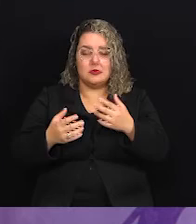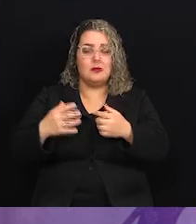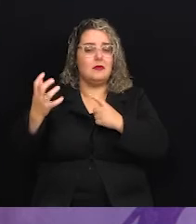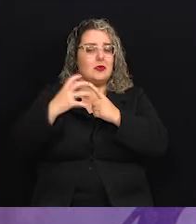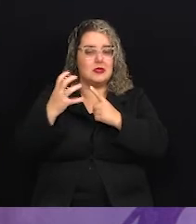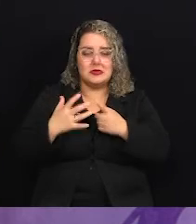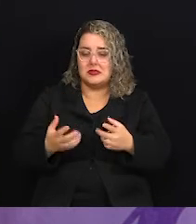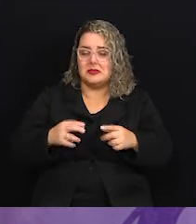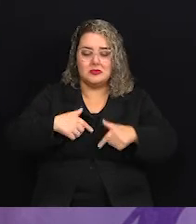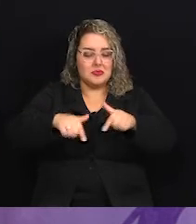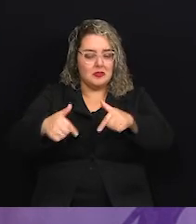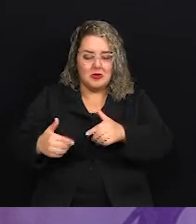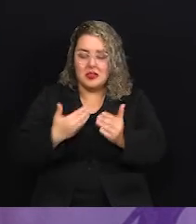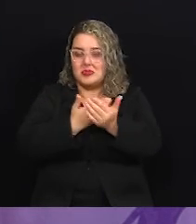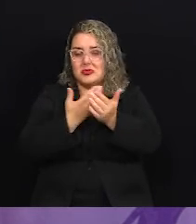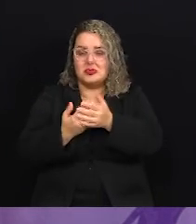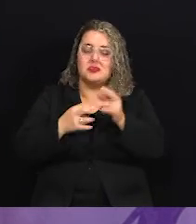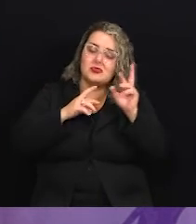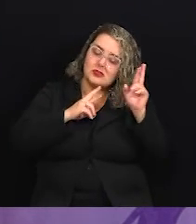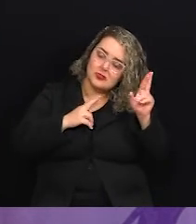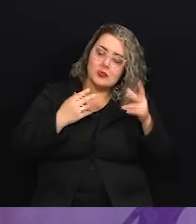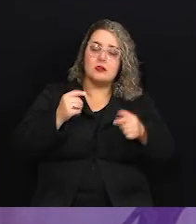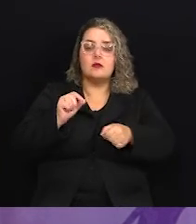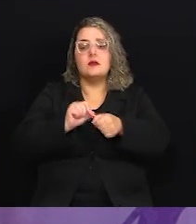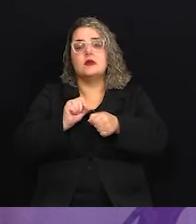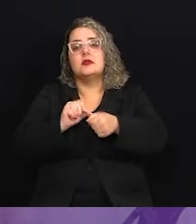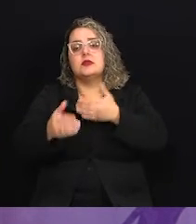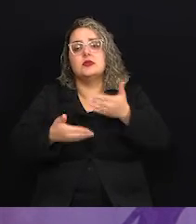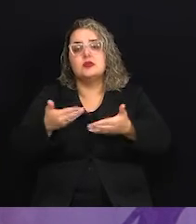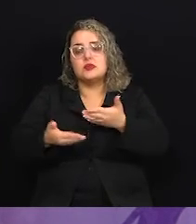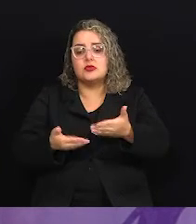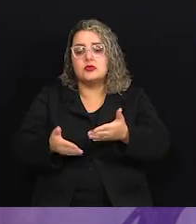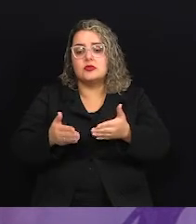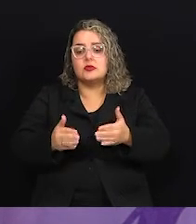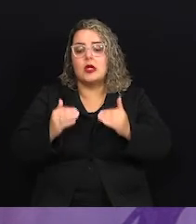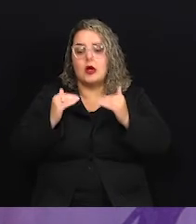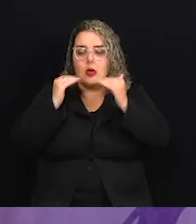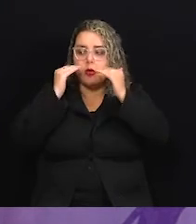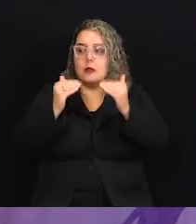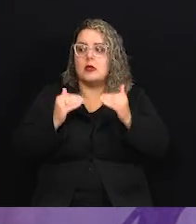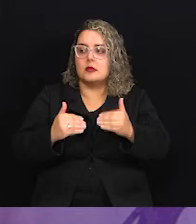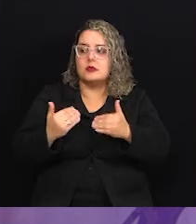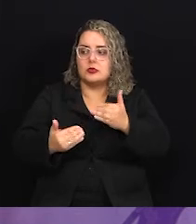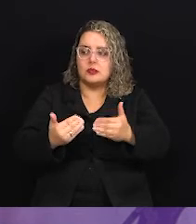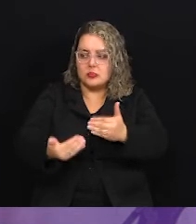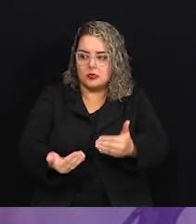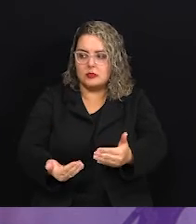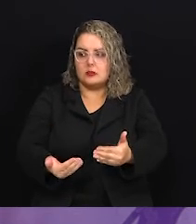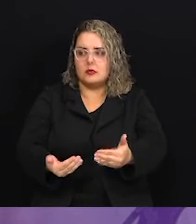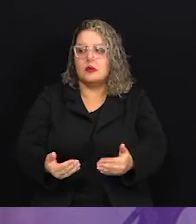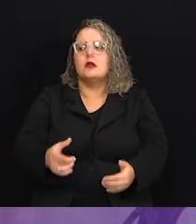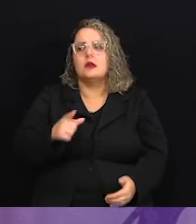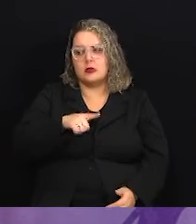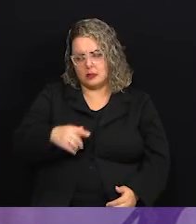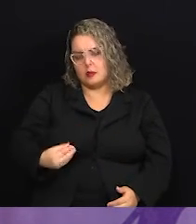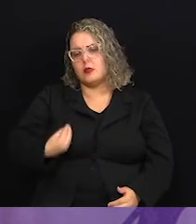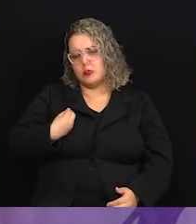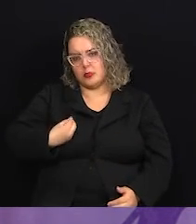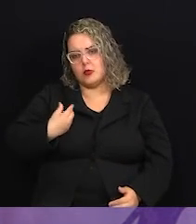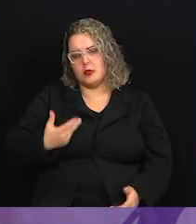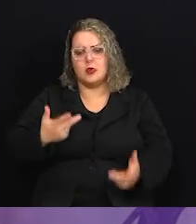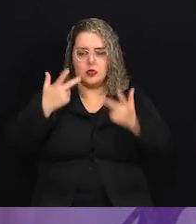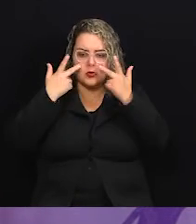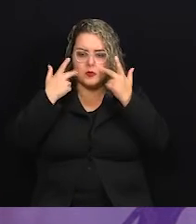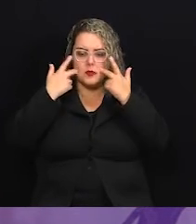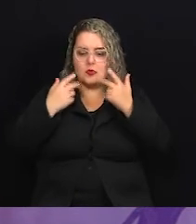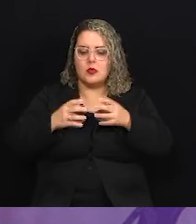o sono, afeta o trabalho, enfim, o estudo. Fazendo esse tratamento, seguindo todas as orientações médicas, dá para ter uma